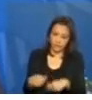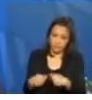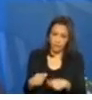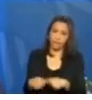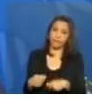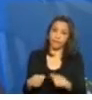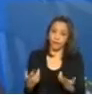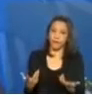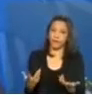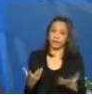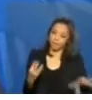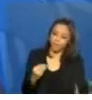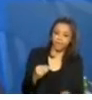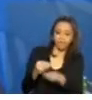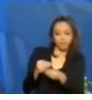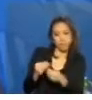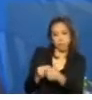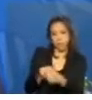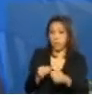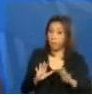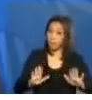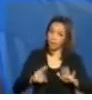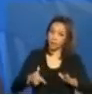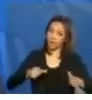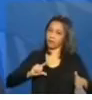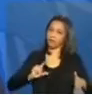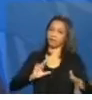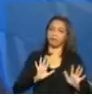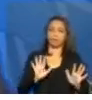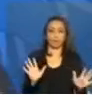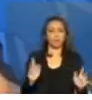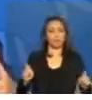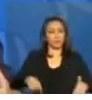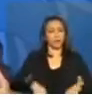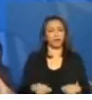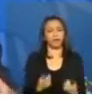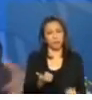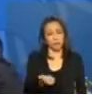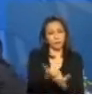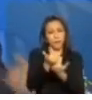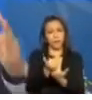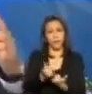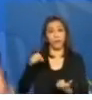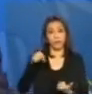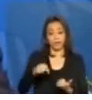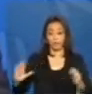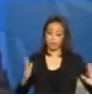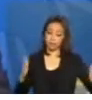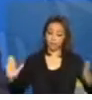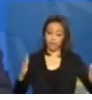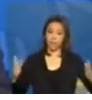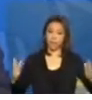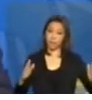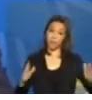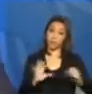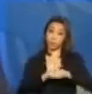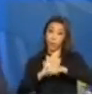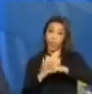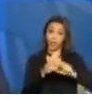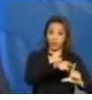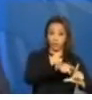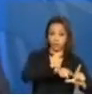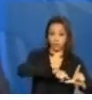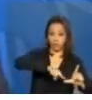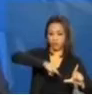uma eventual suplementação. Mas, a princípio, deve cobrir todo o período de crescimento da curva, platô da curva e